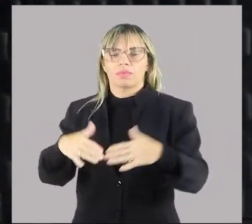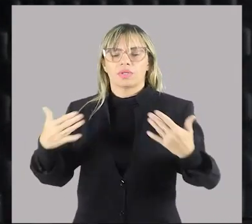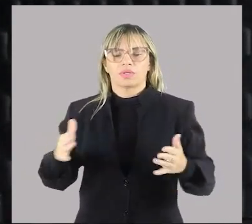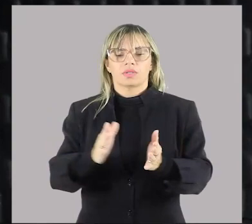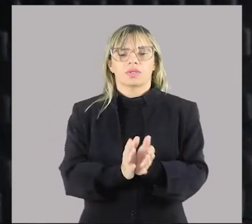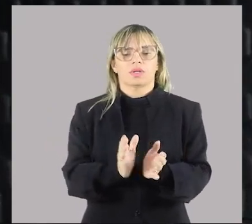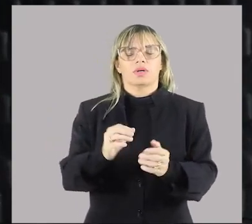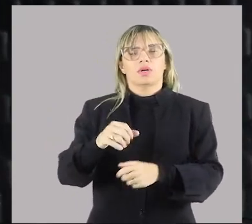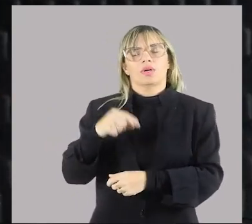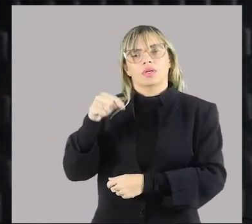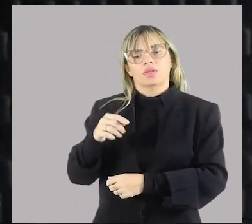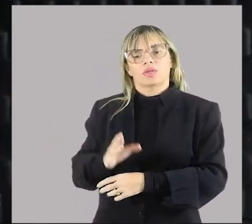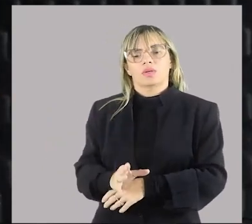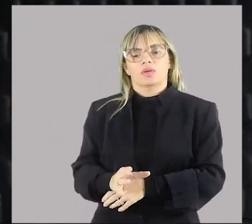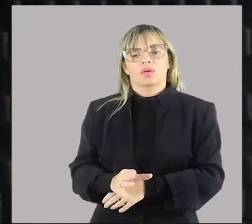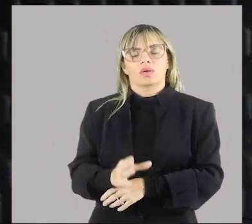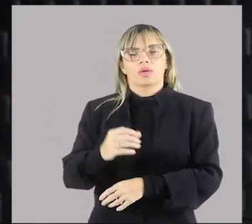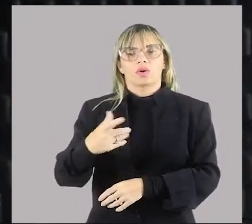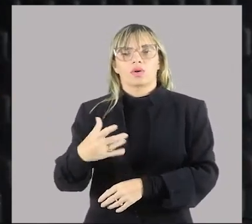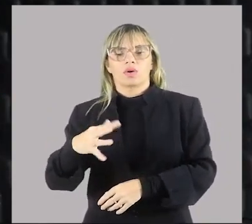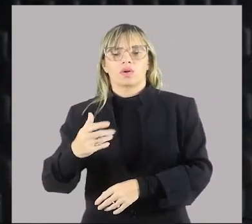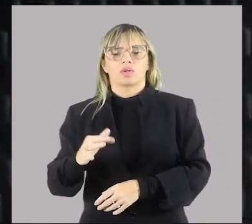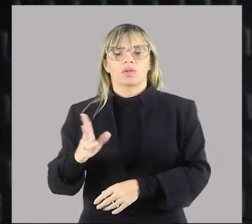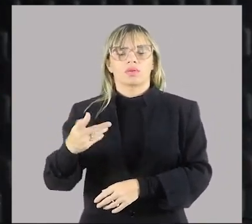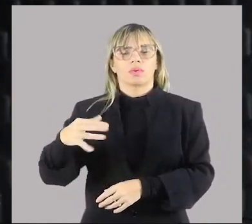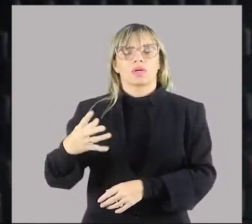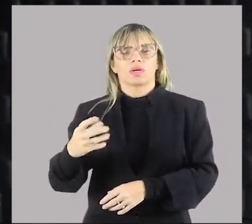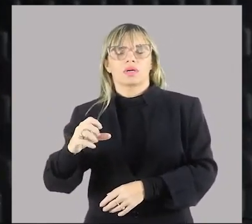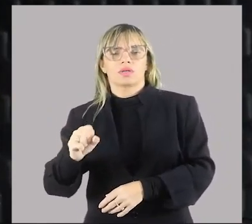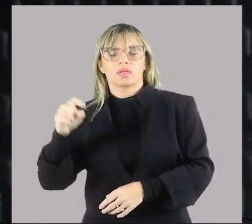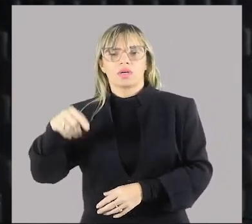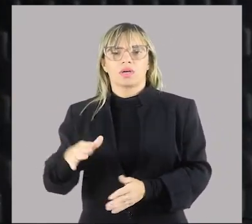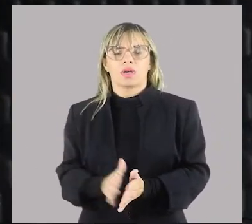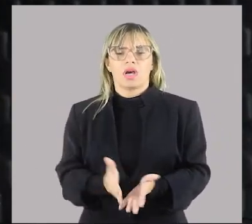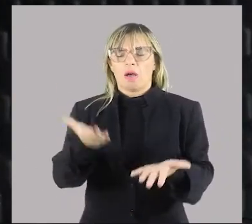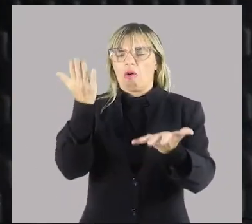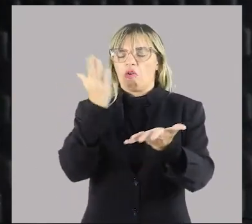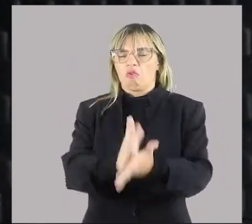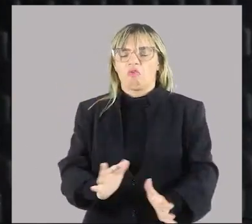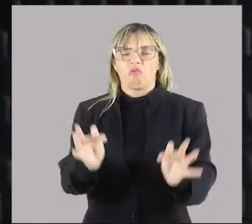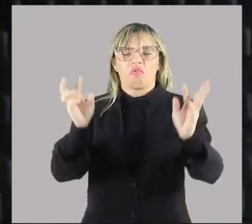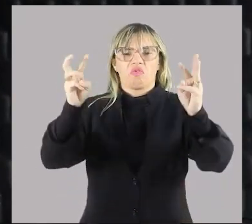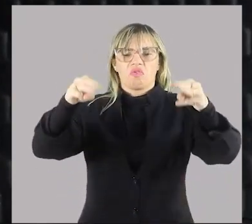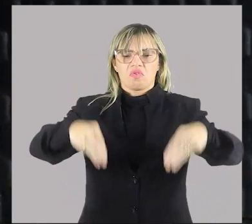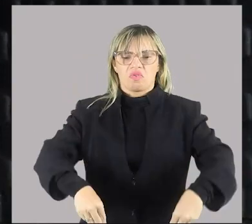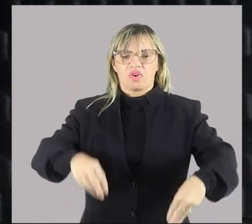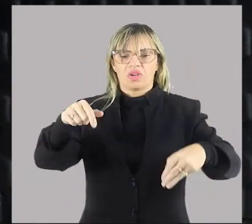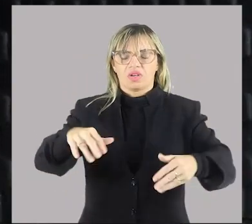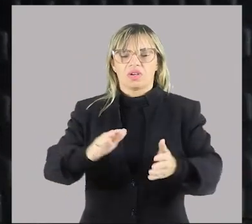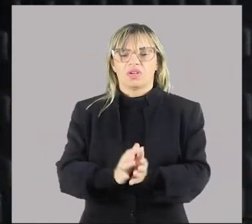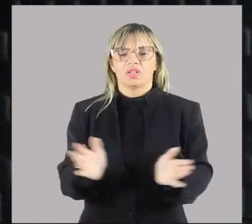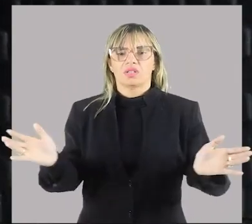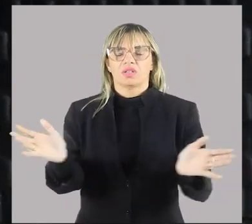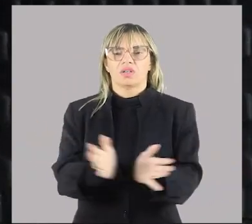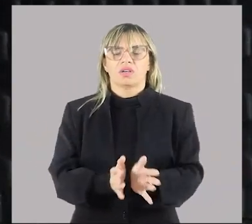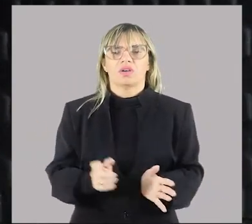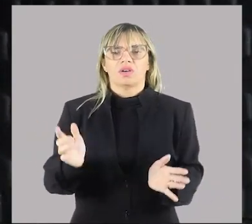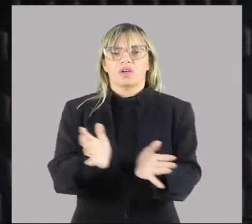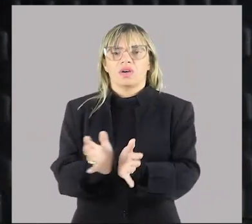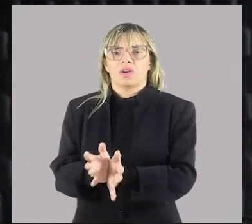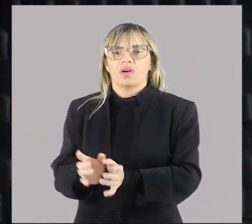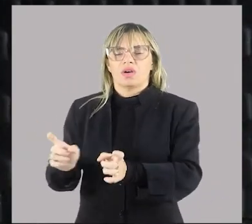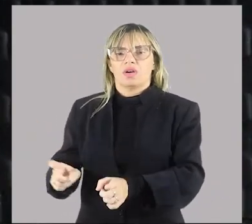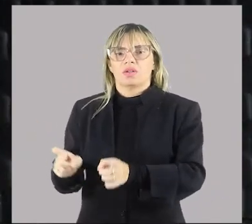coluna Prestes propõe a derrubada do Estado oligárquico. Propõe a derrubada do então presidente